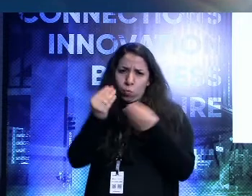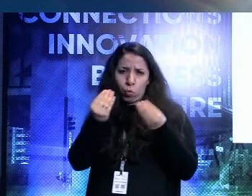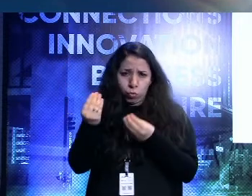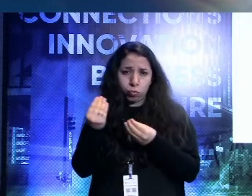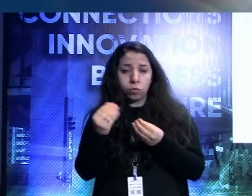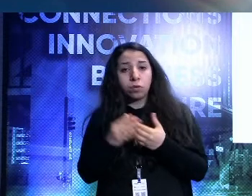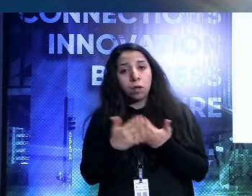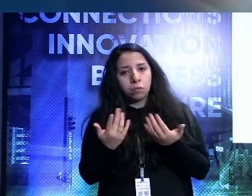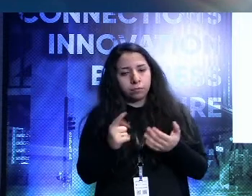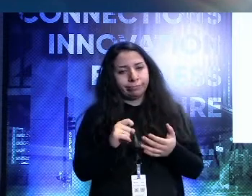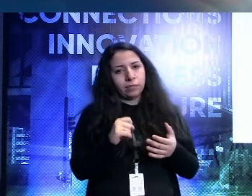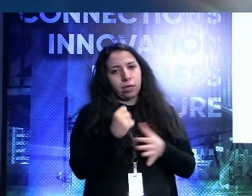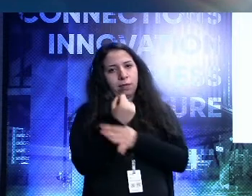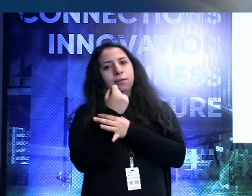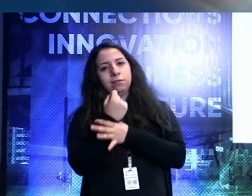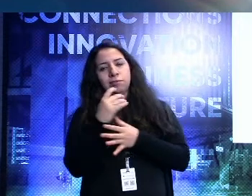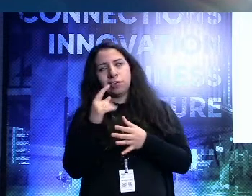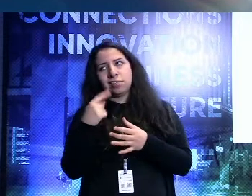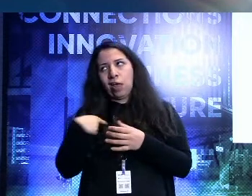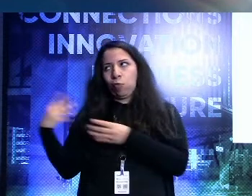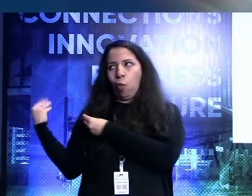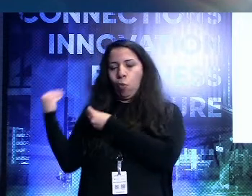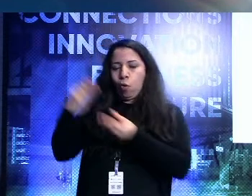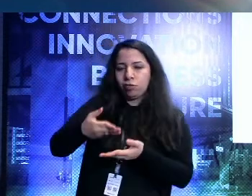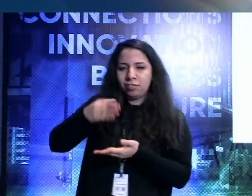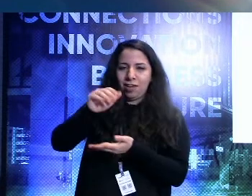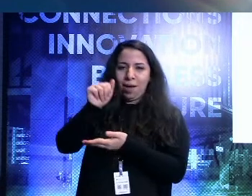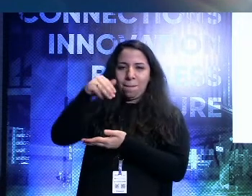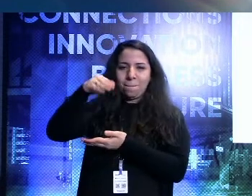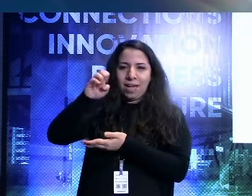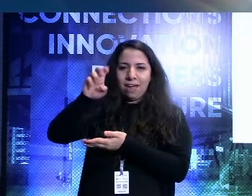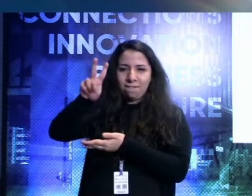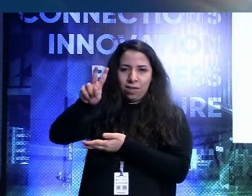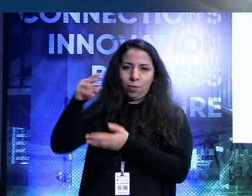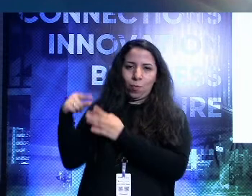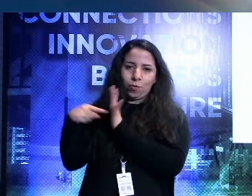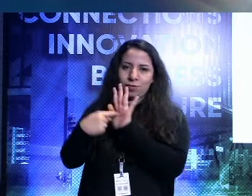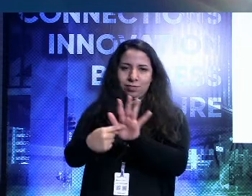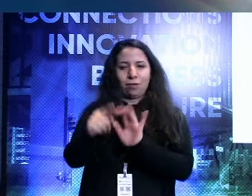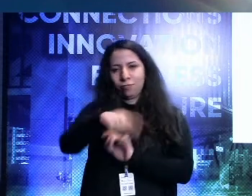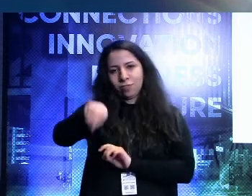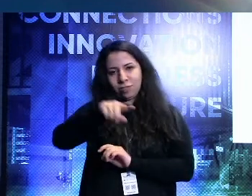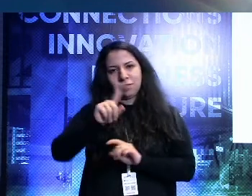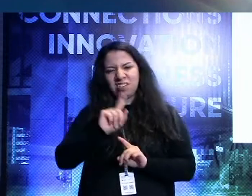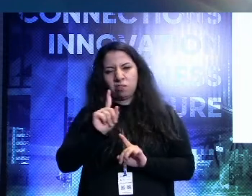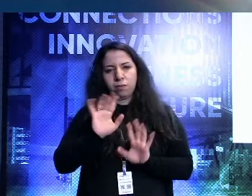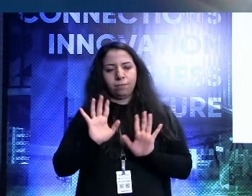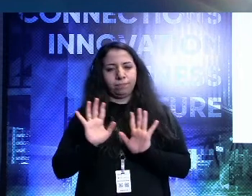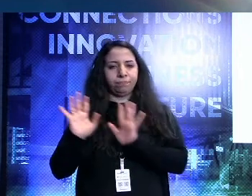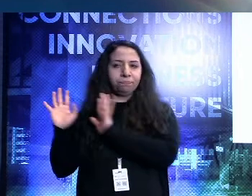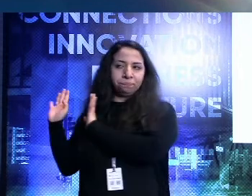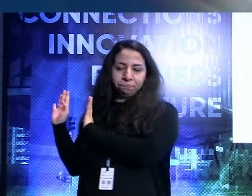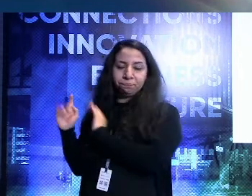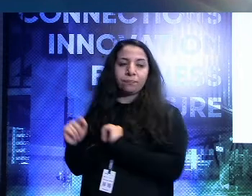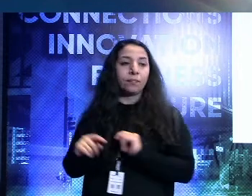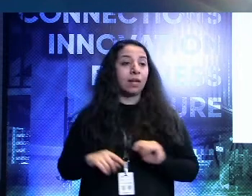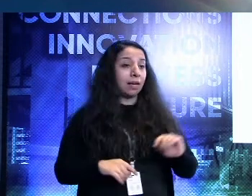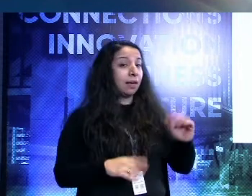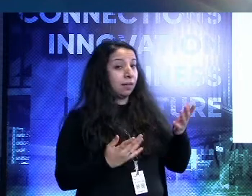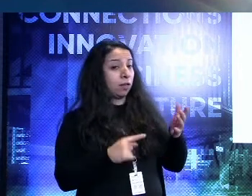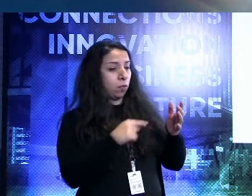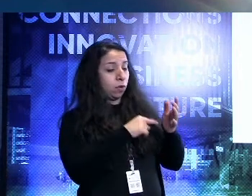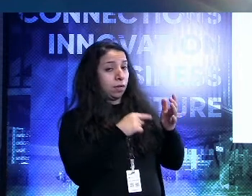mais, não trouxe código da Ambev para mostrar aqui, até porque o design part tem o nome de strategy, não é à toa, né? Ele